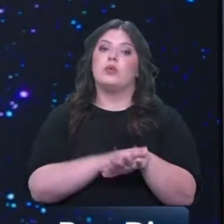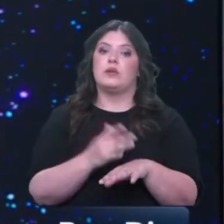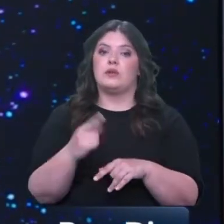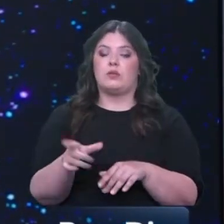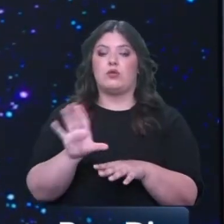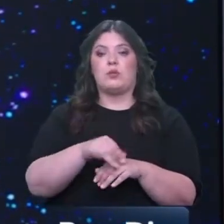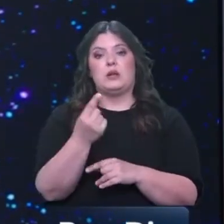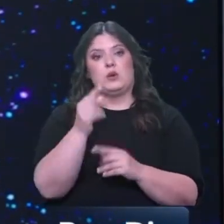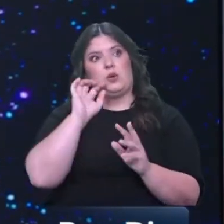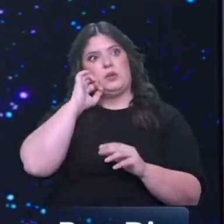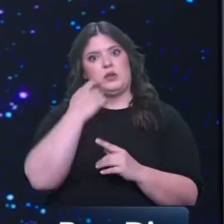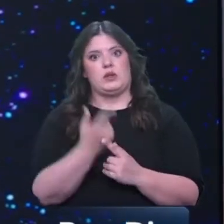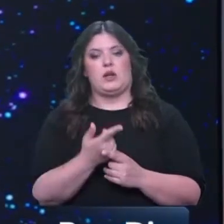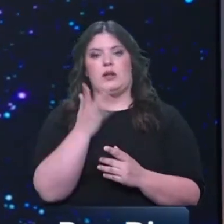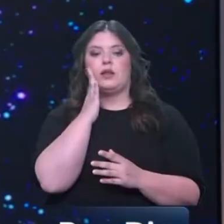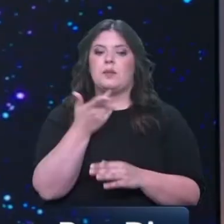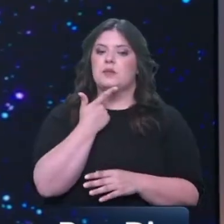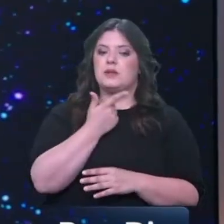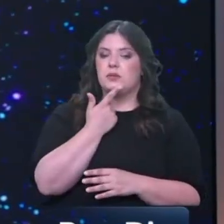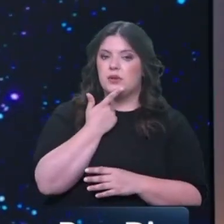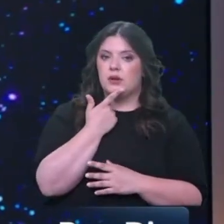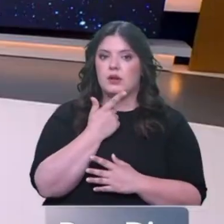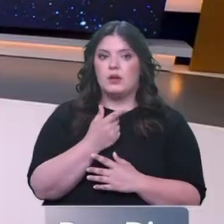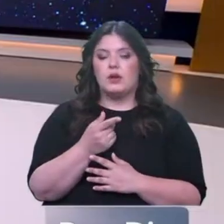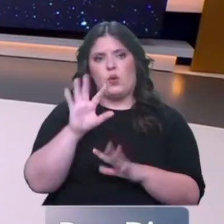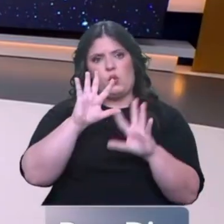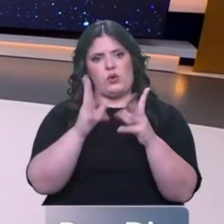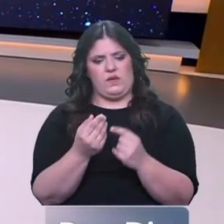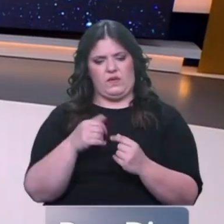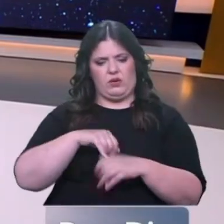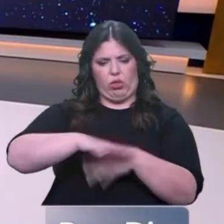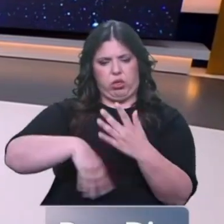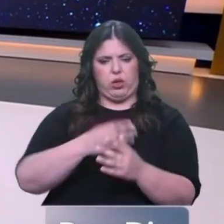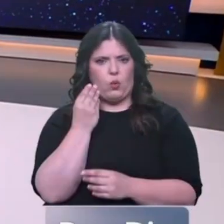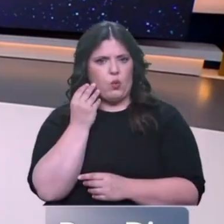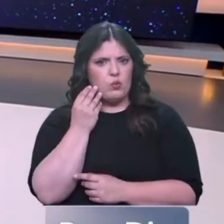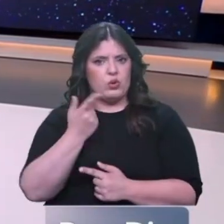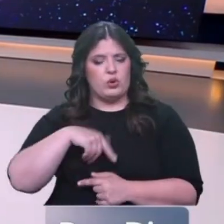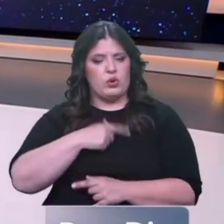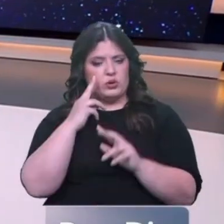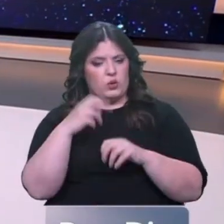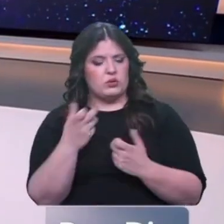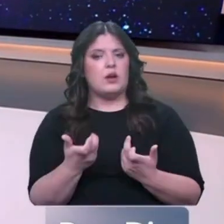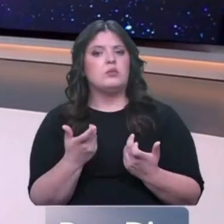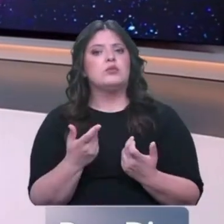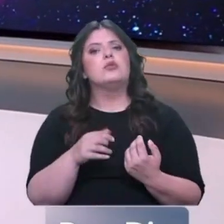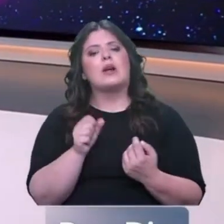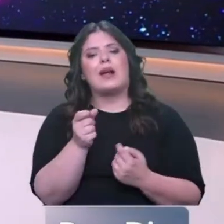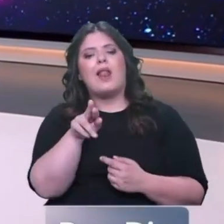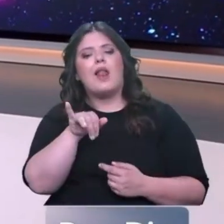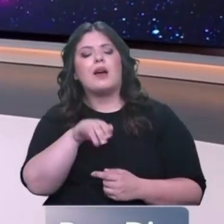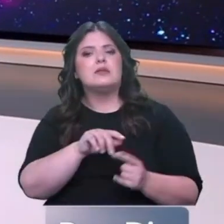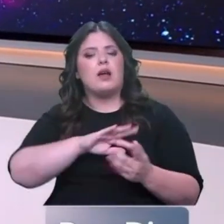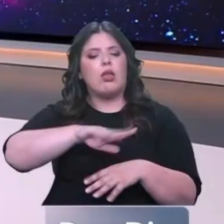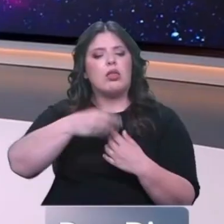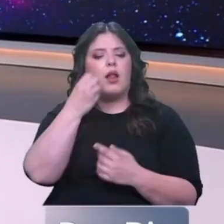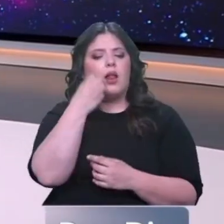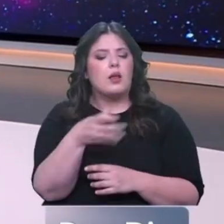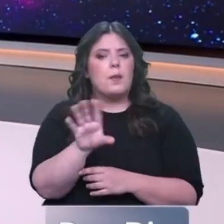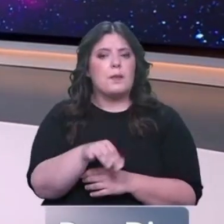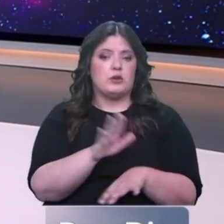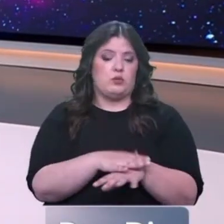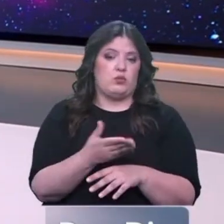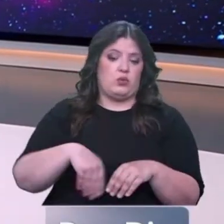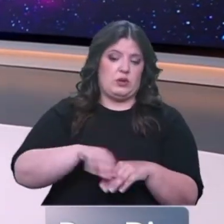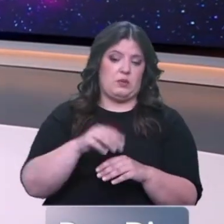mais um mistério de tentar perceber como é que num universo turbulento nós encontramos uma galáxia que gira mais devagar e que ainda por